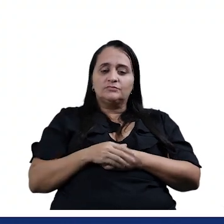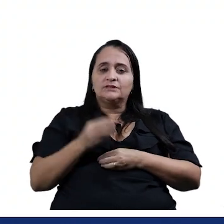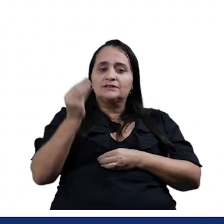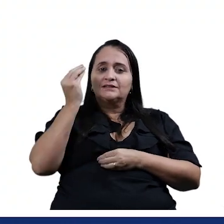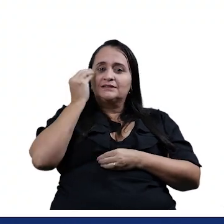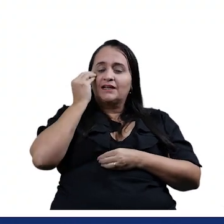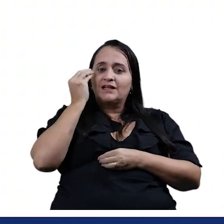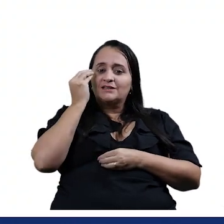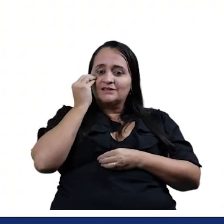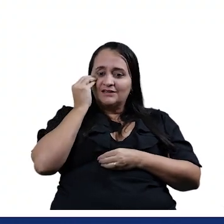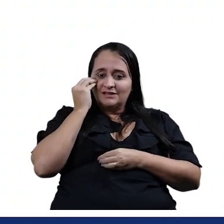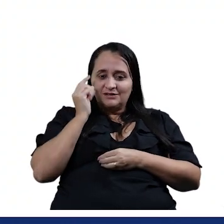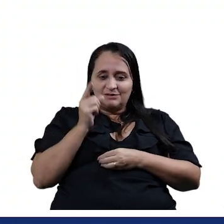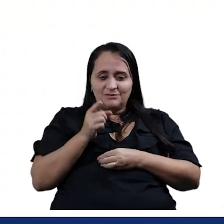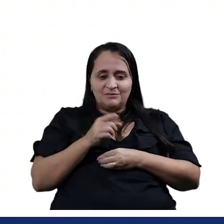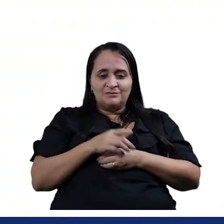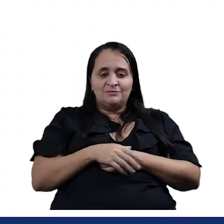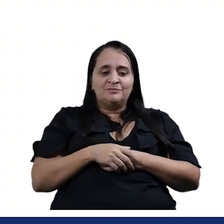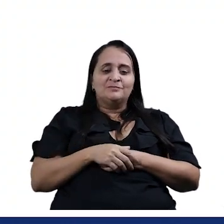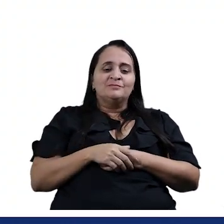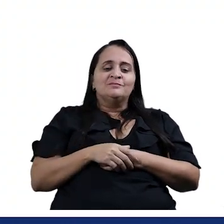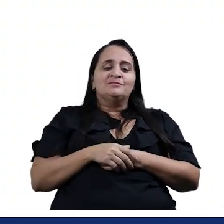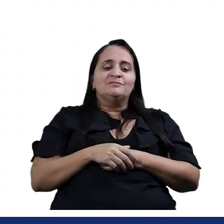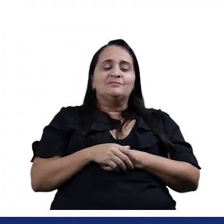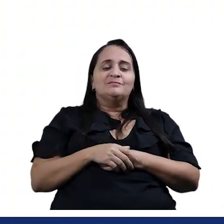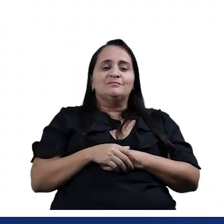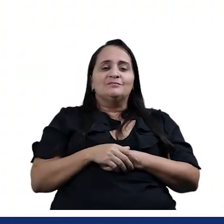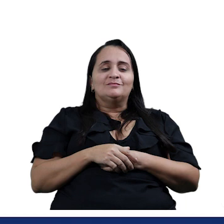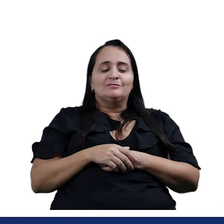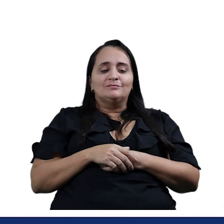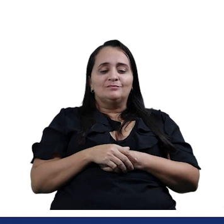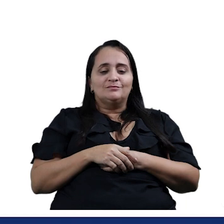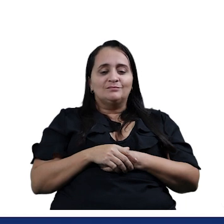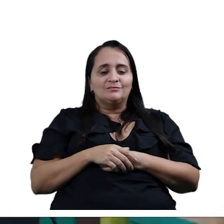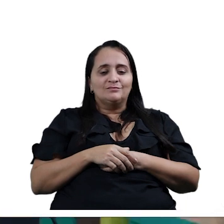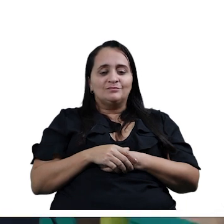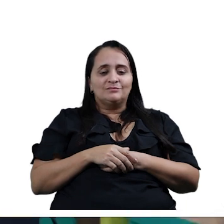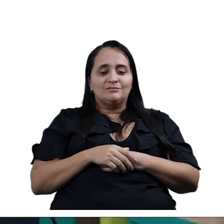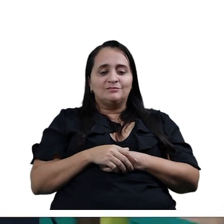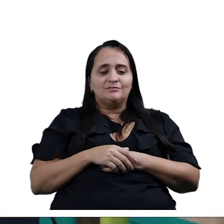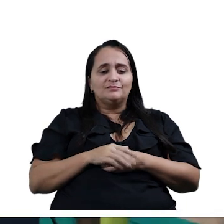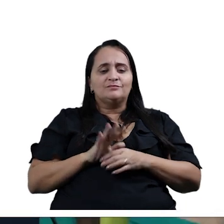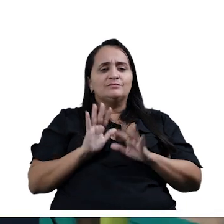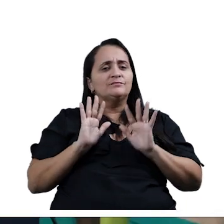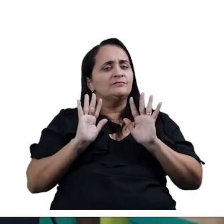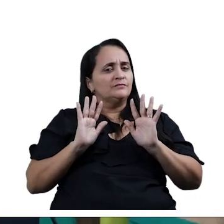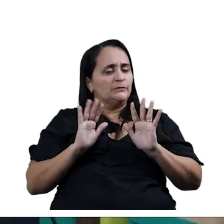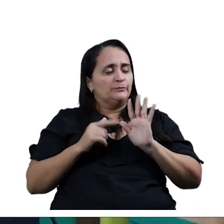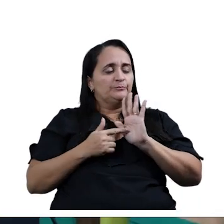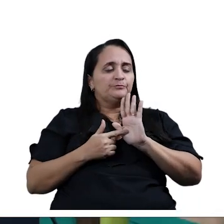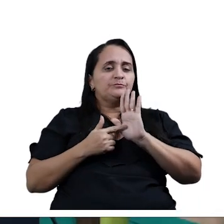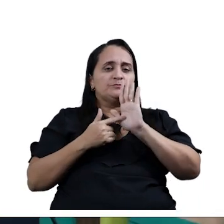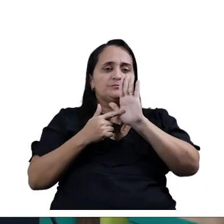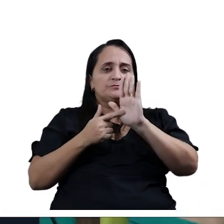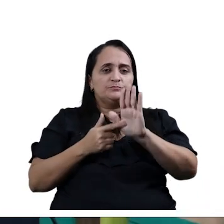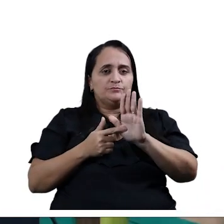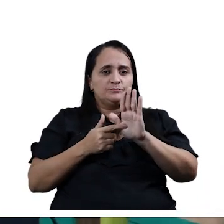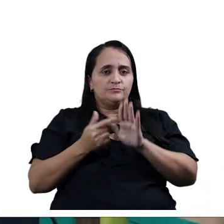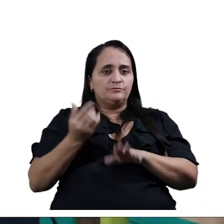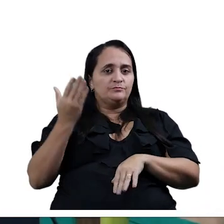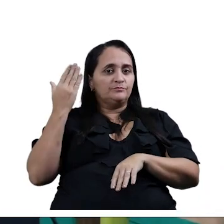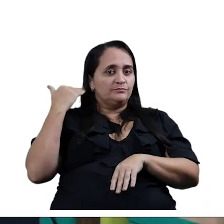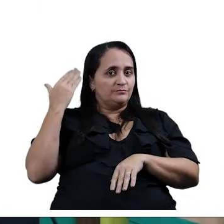1, 2, 3. Vamos lá então. Eu trouxe para vocês na